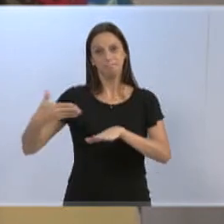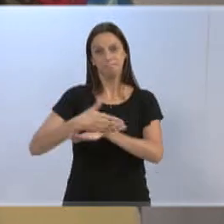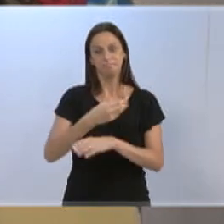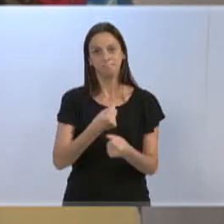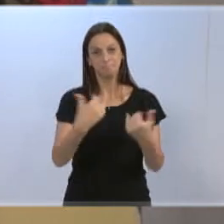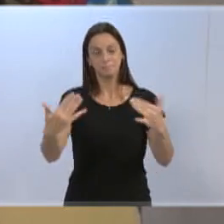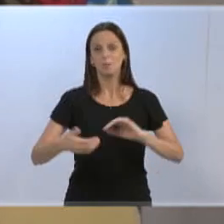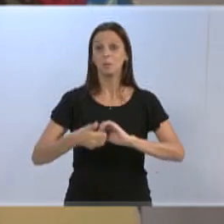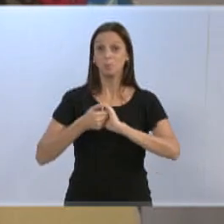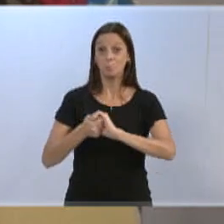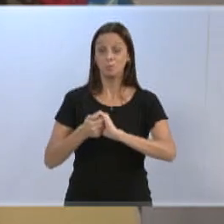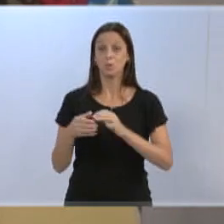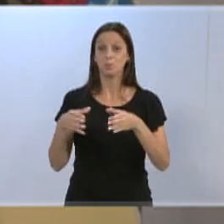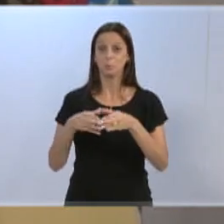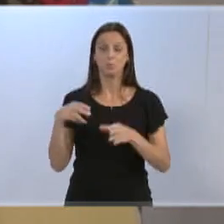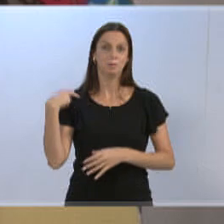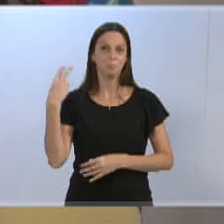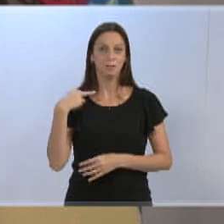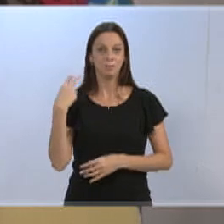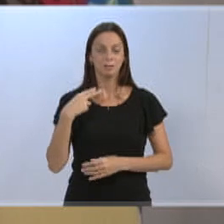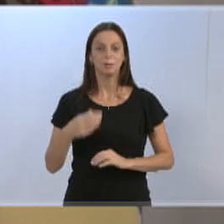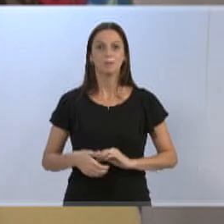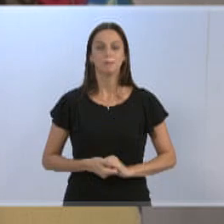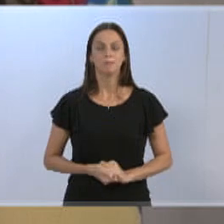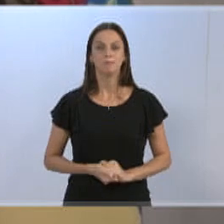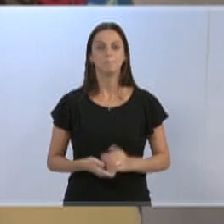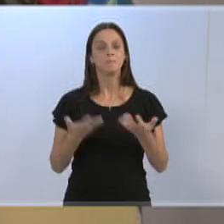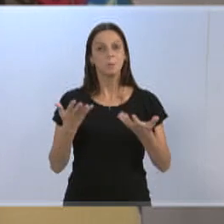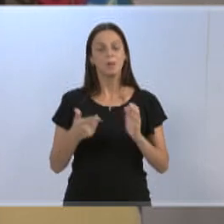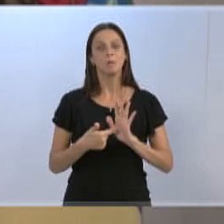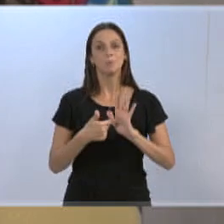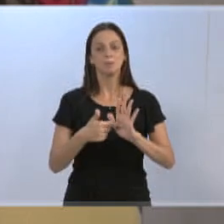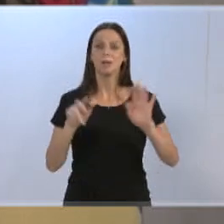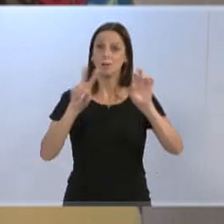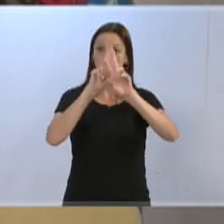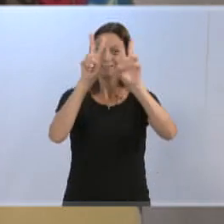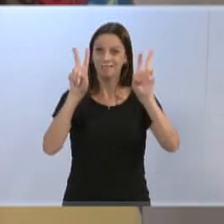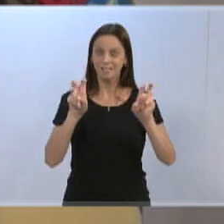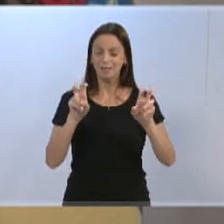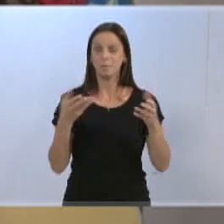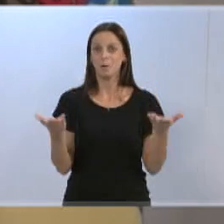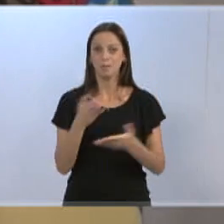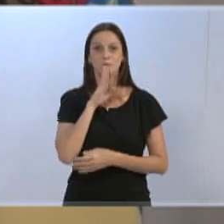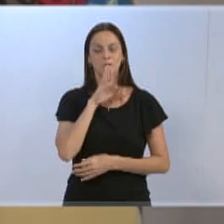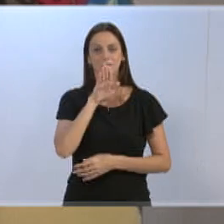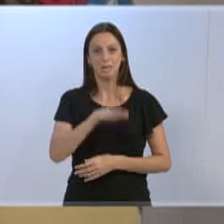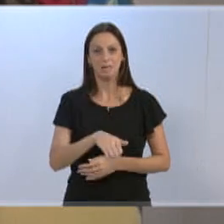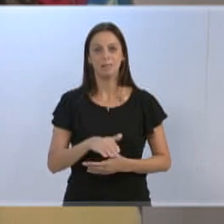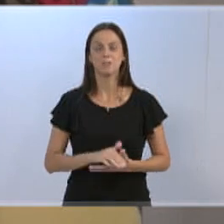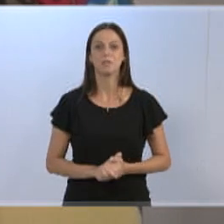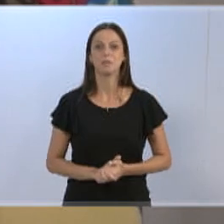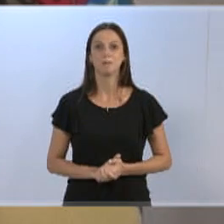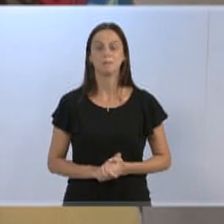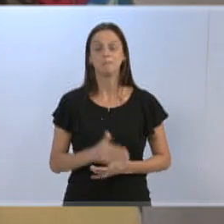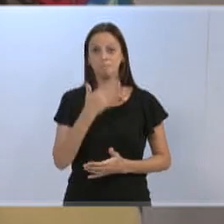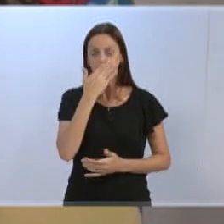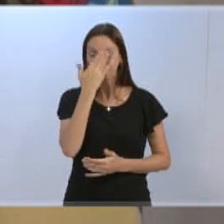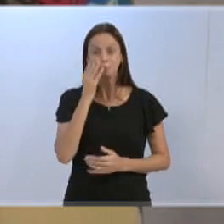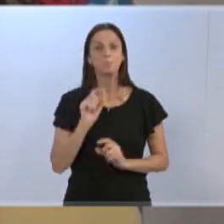meus cumprimentos. Eu quero trazer um assunto nessa tarde, na